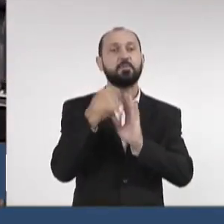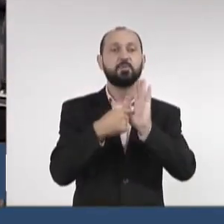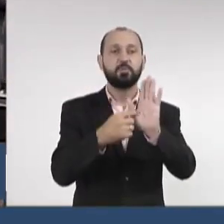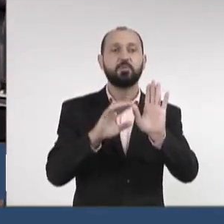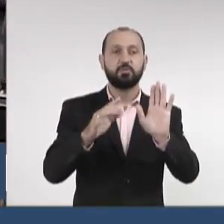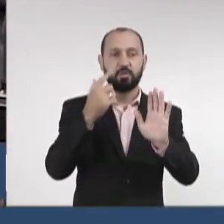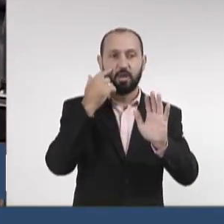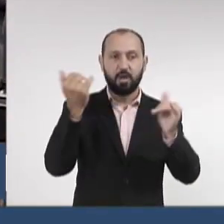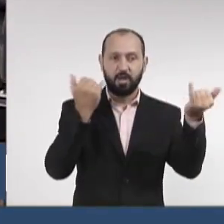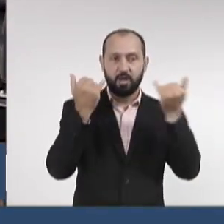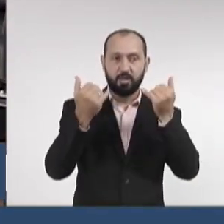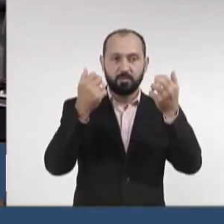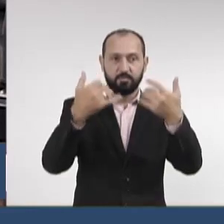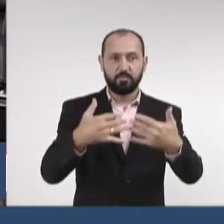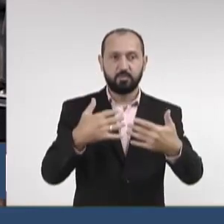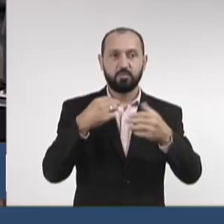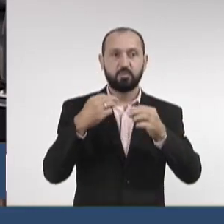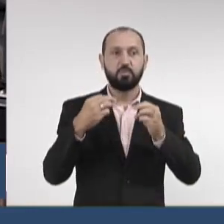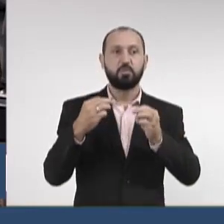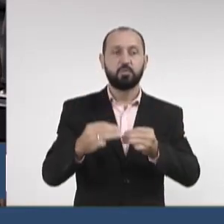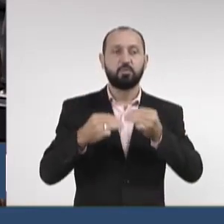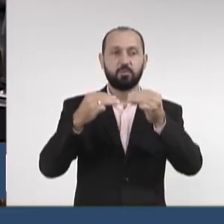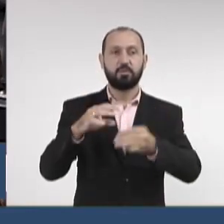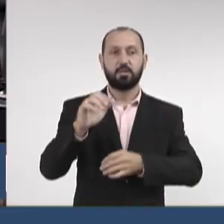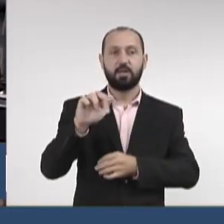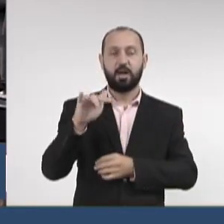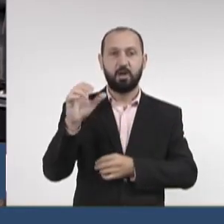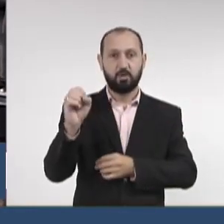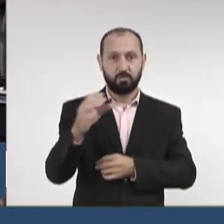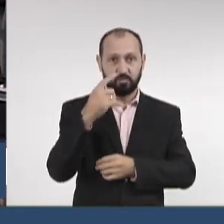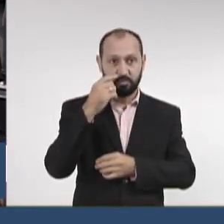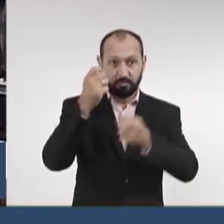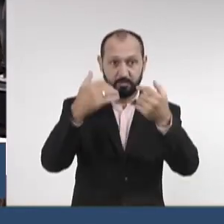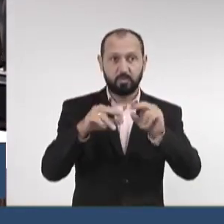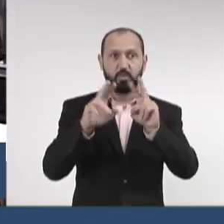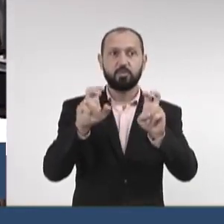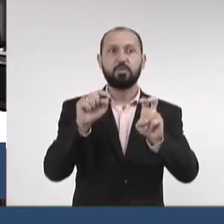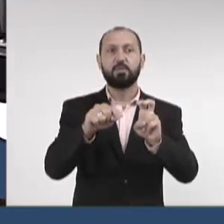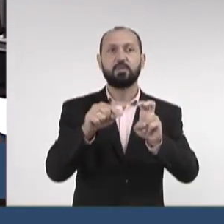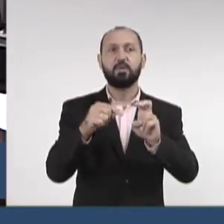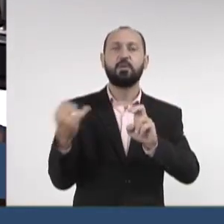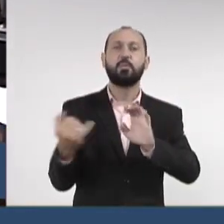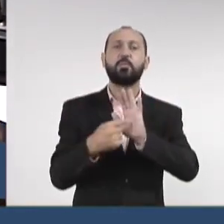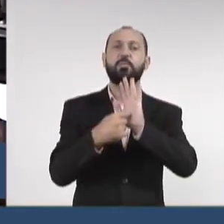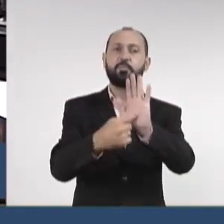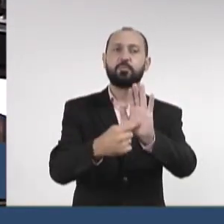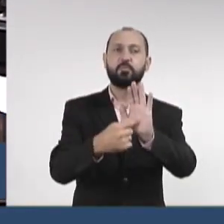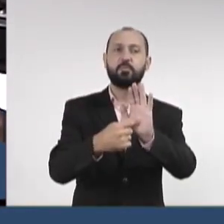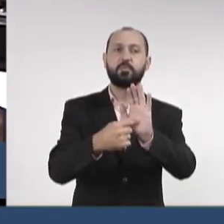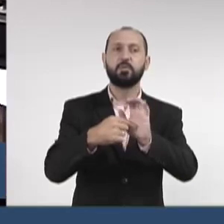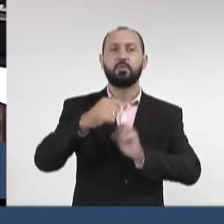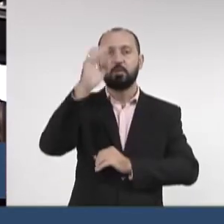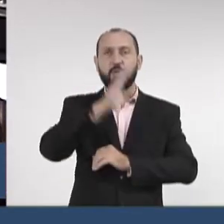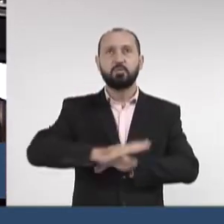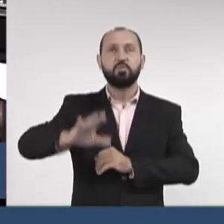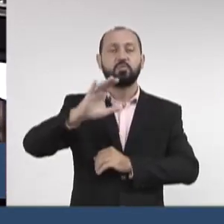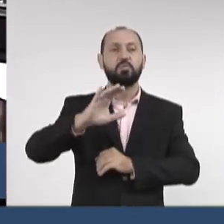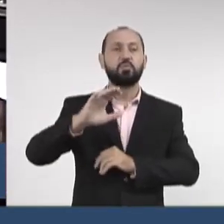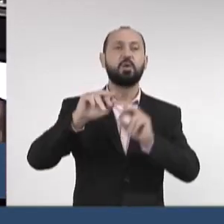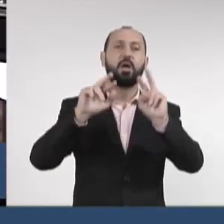algumas informações que ainda estão sendo apuradas no decorrer dessa investigação.